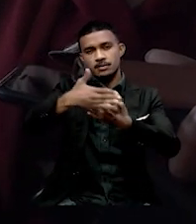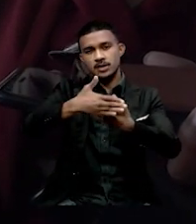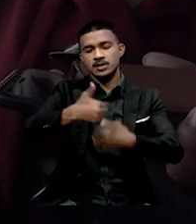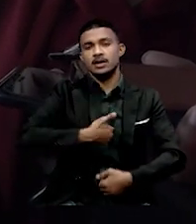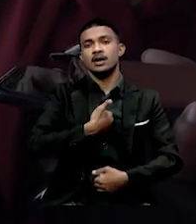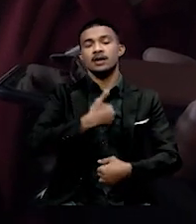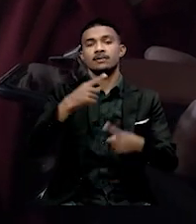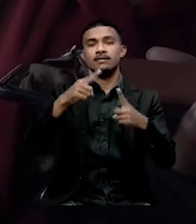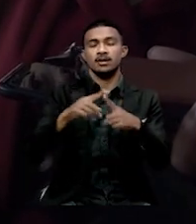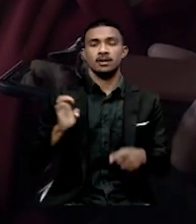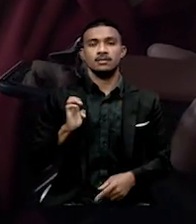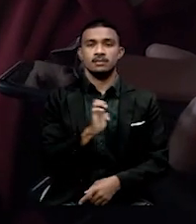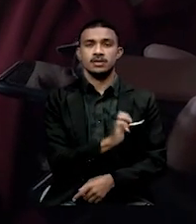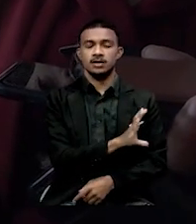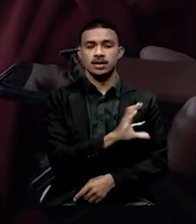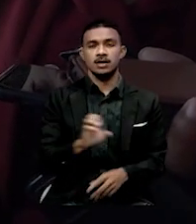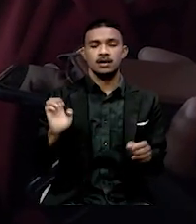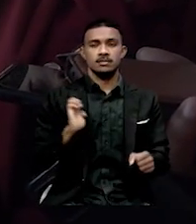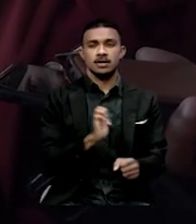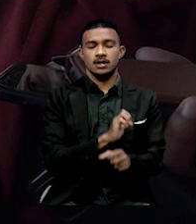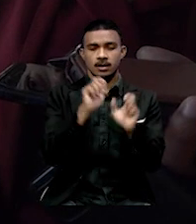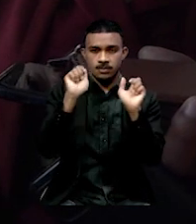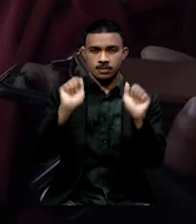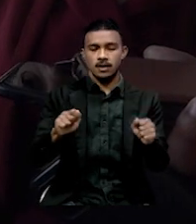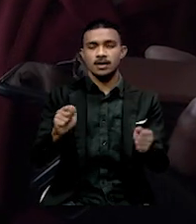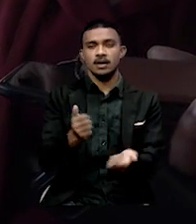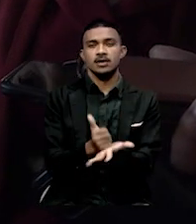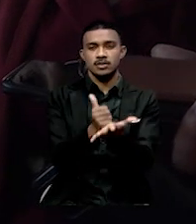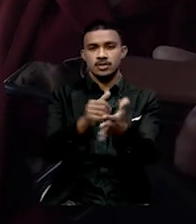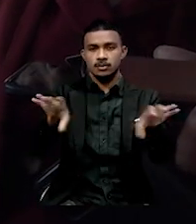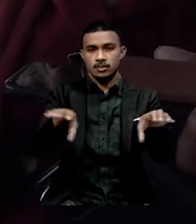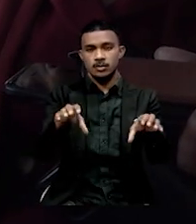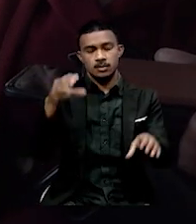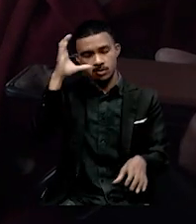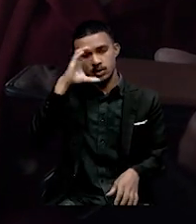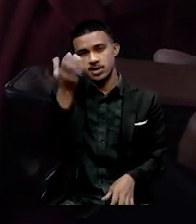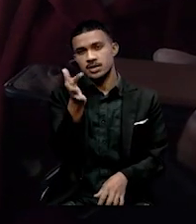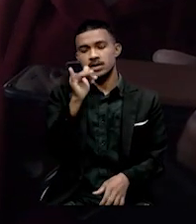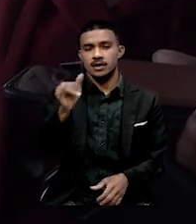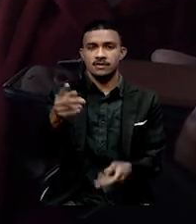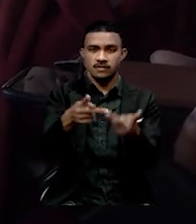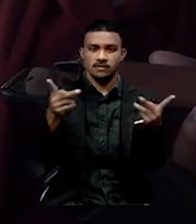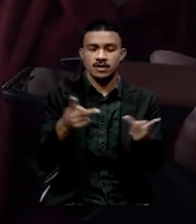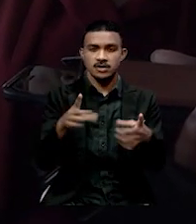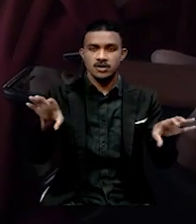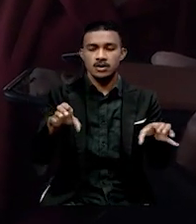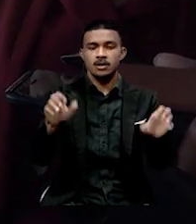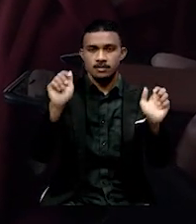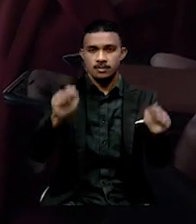embaixada, por hoje a embaixada ajuda a buscar se a fazer serviço, pela halo lobby para o governo